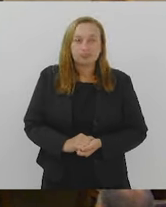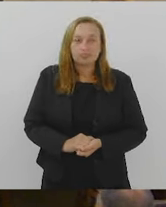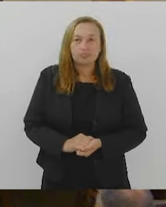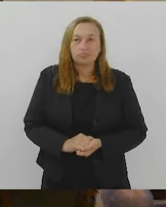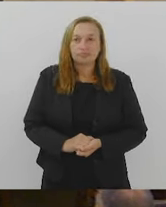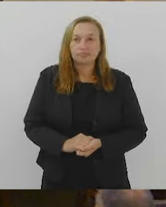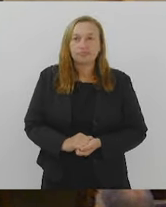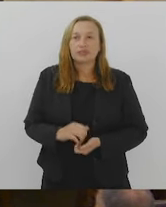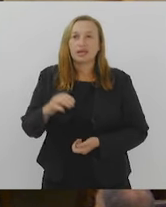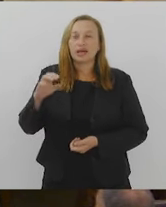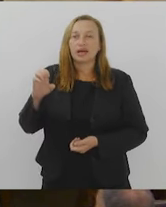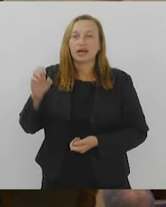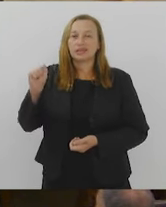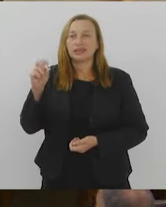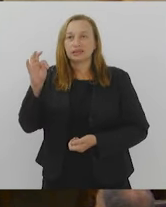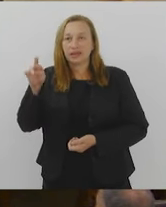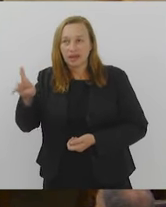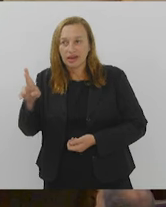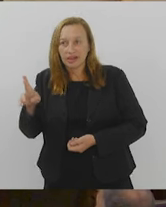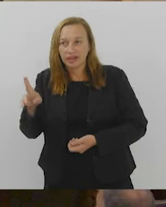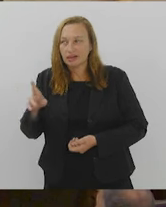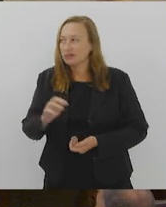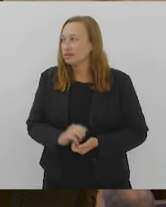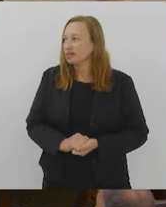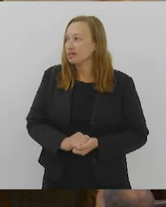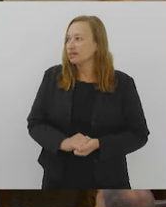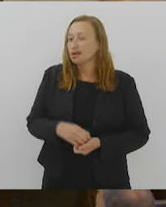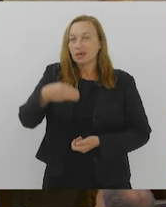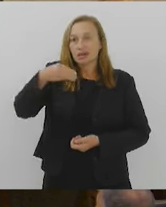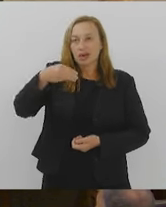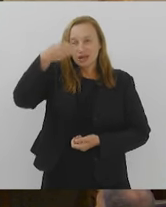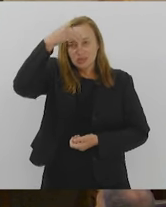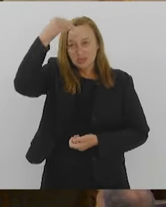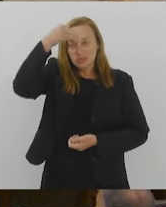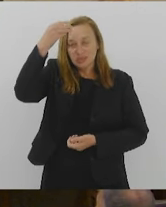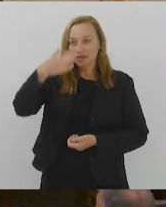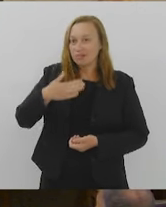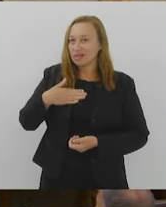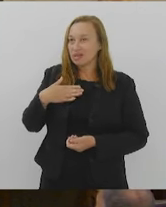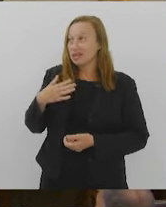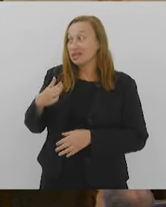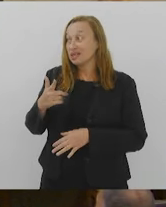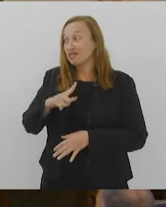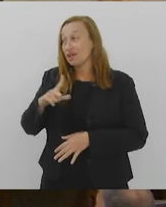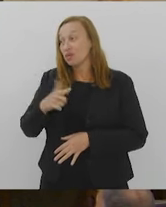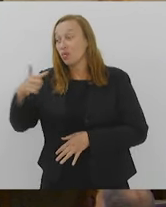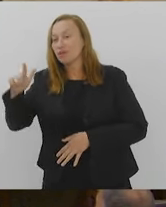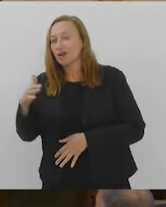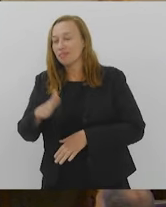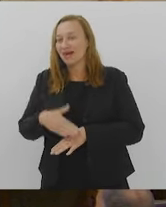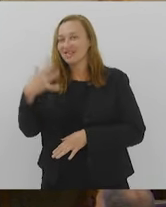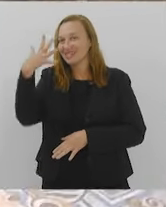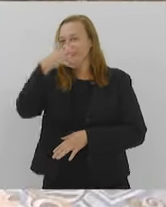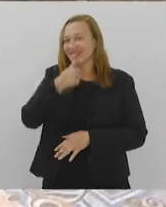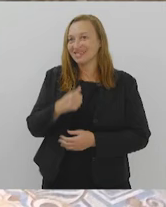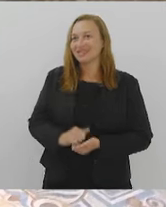Esther, a minha única sobrinha, mas se tivesse outra seria mais linda. Fica de pé, Esther, por